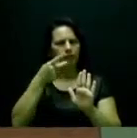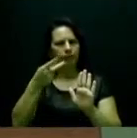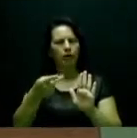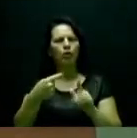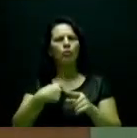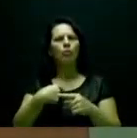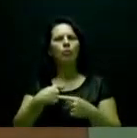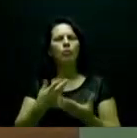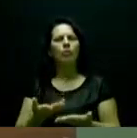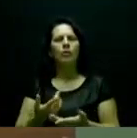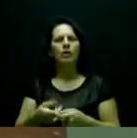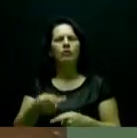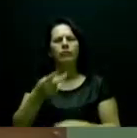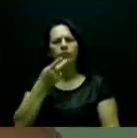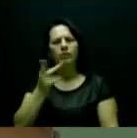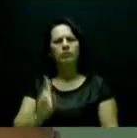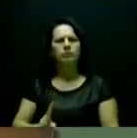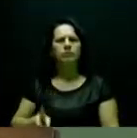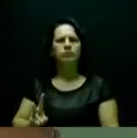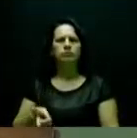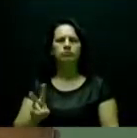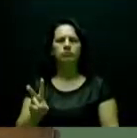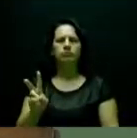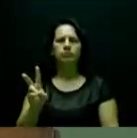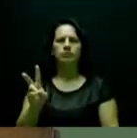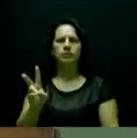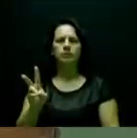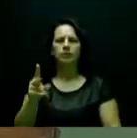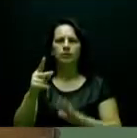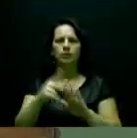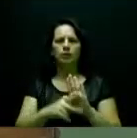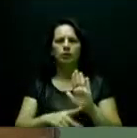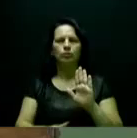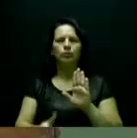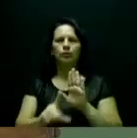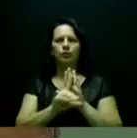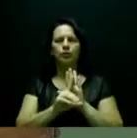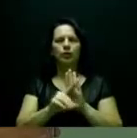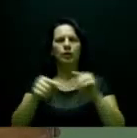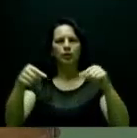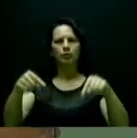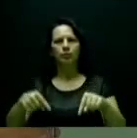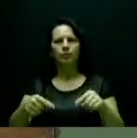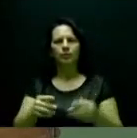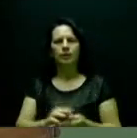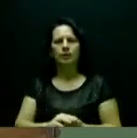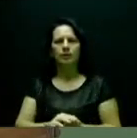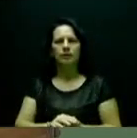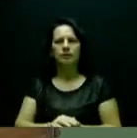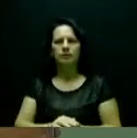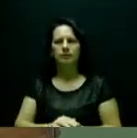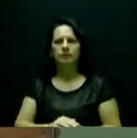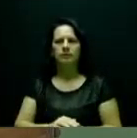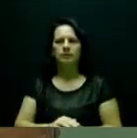tenho dito aqui todas as vezes que este projeto de lei vem para esta casa